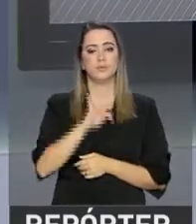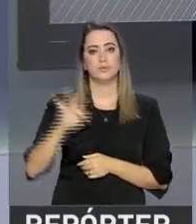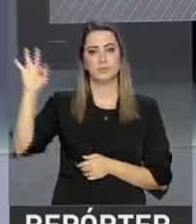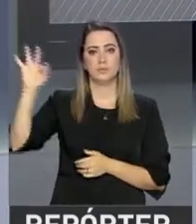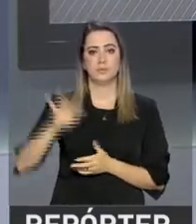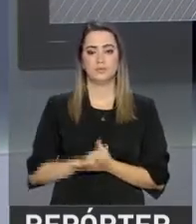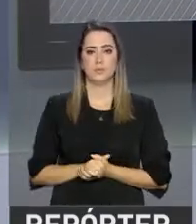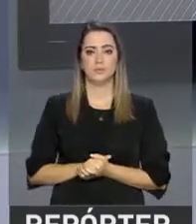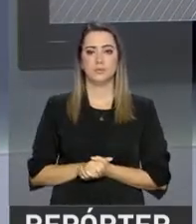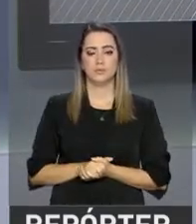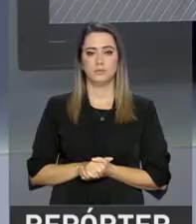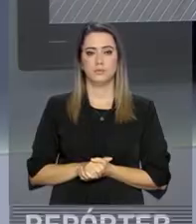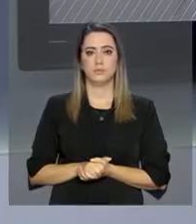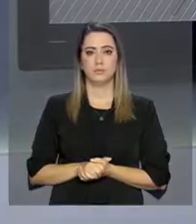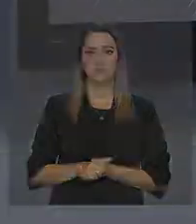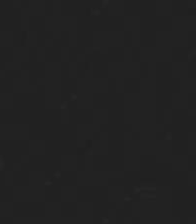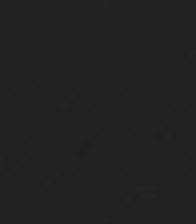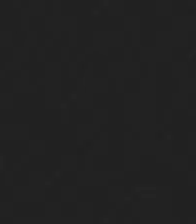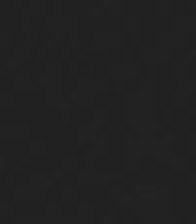a tv do governo federal